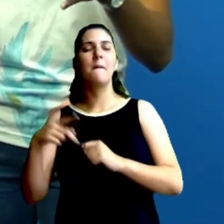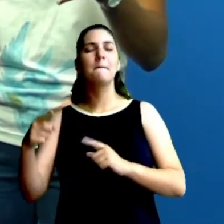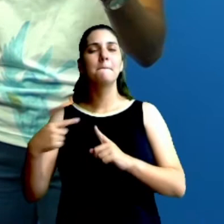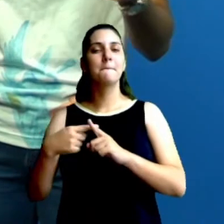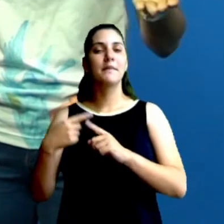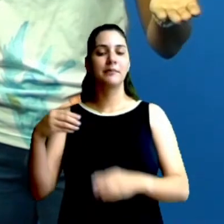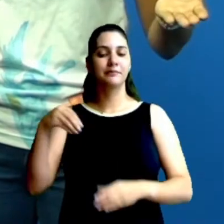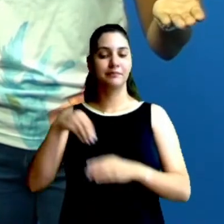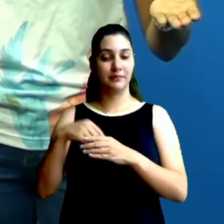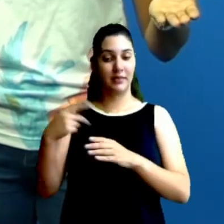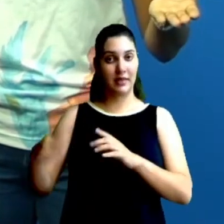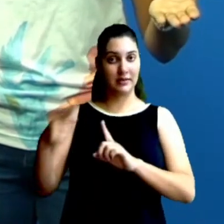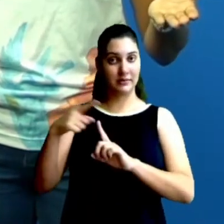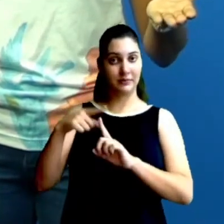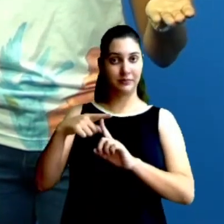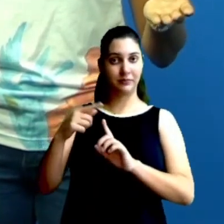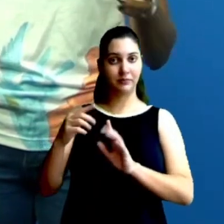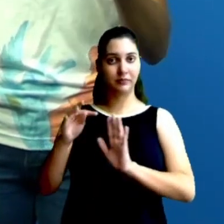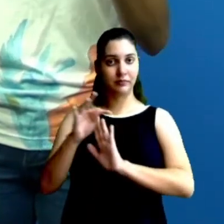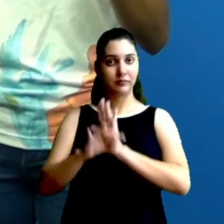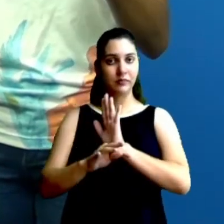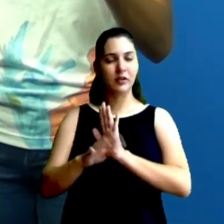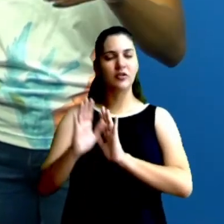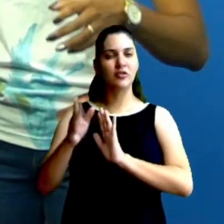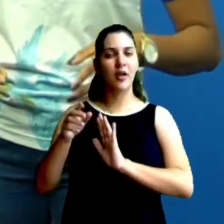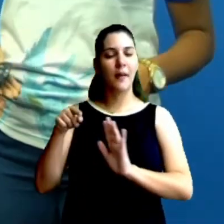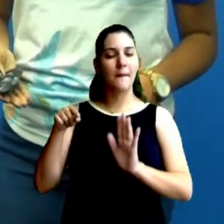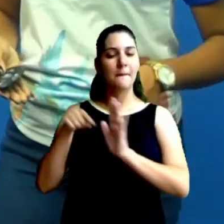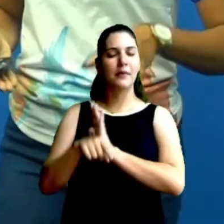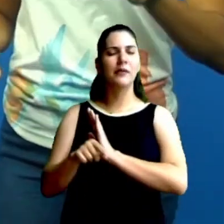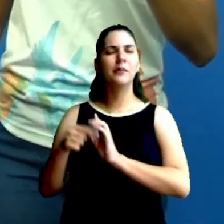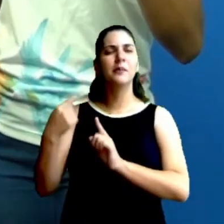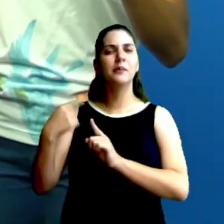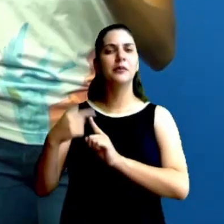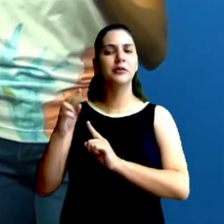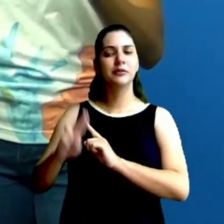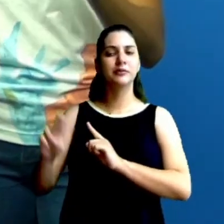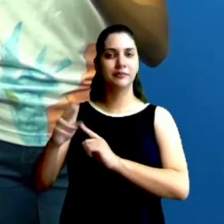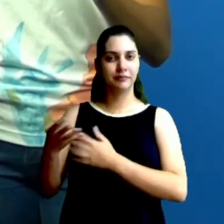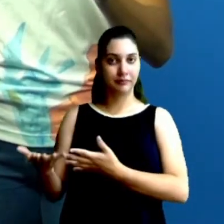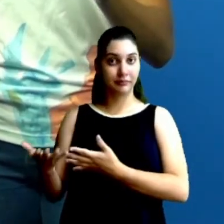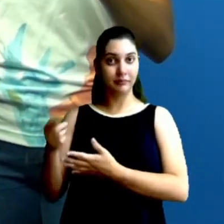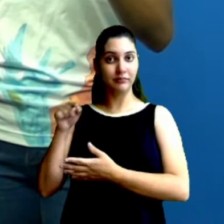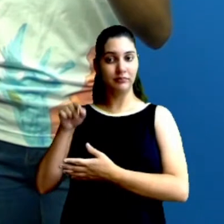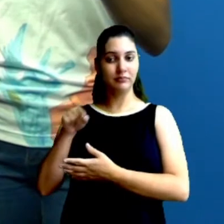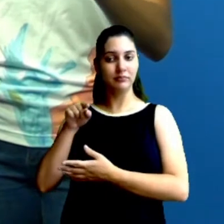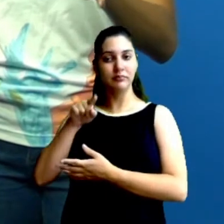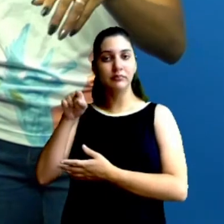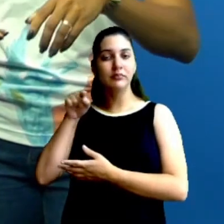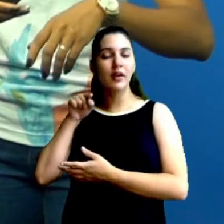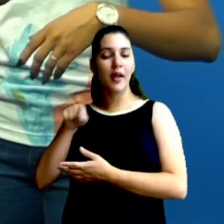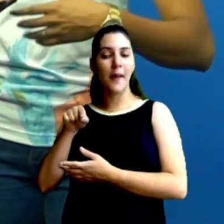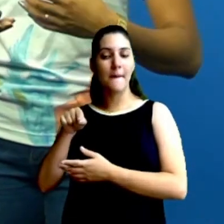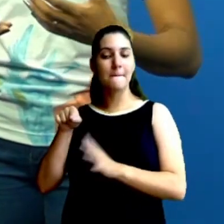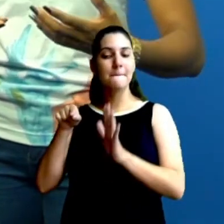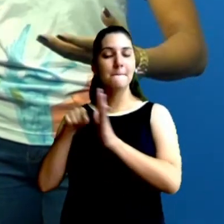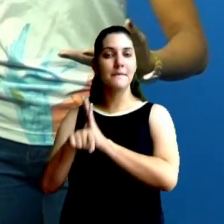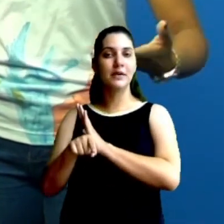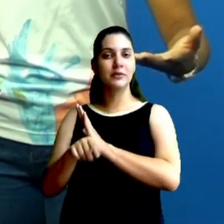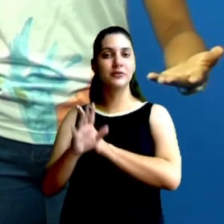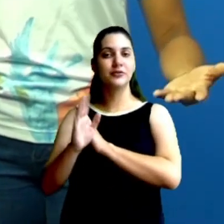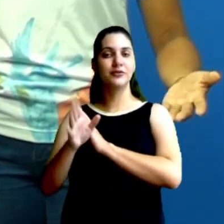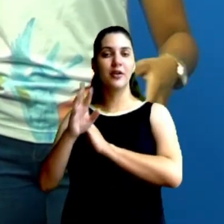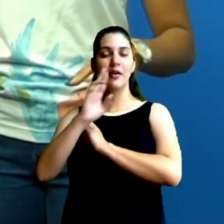se perguntou por que eles usam? Gente, essa pergunta, talvez você aí de casa já esteja